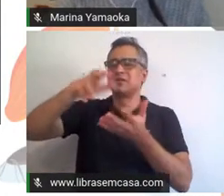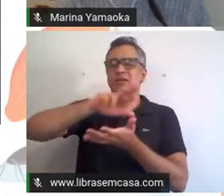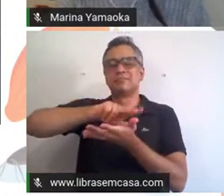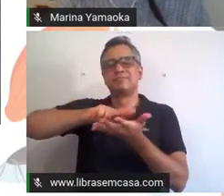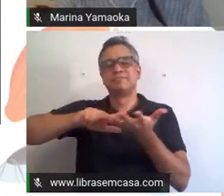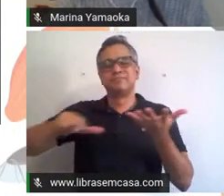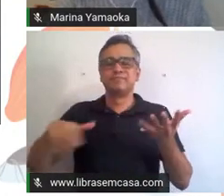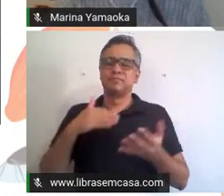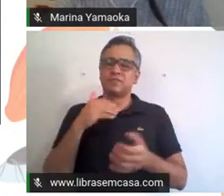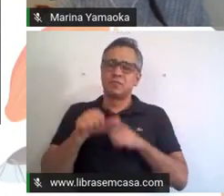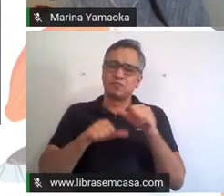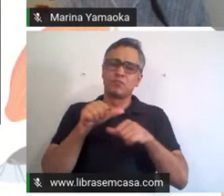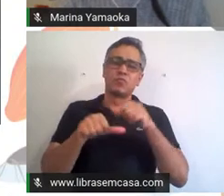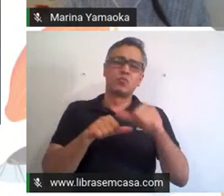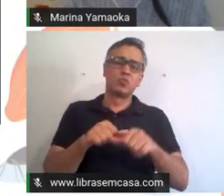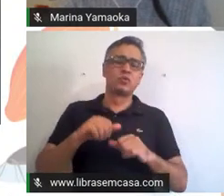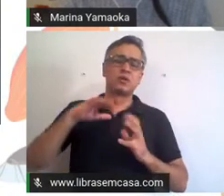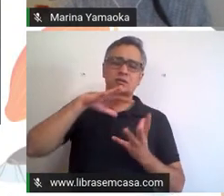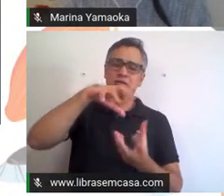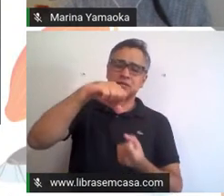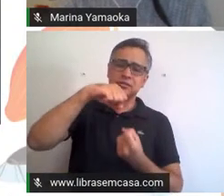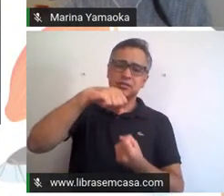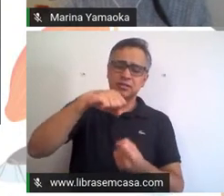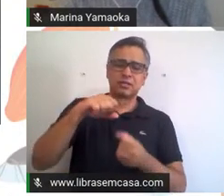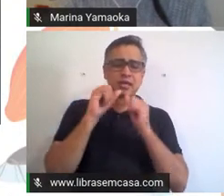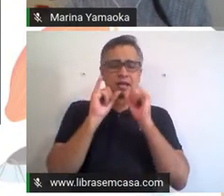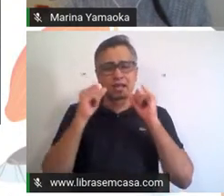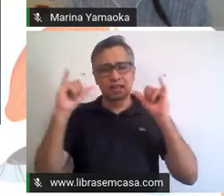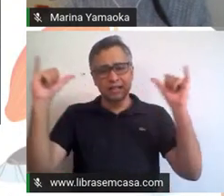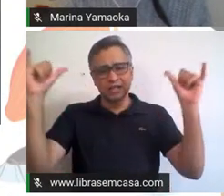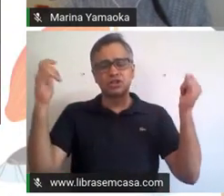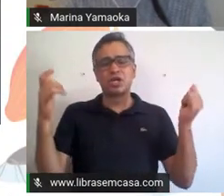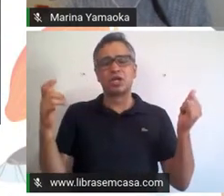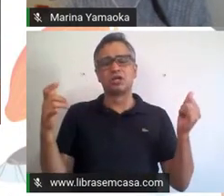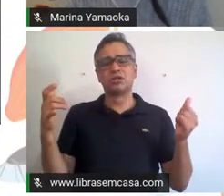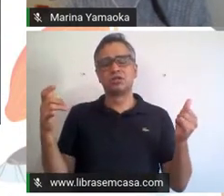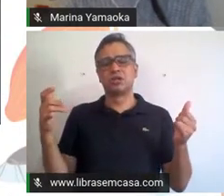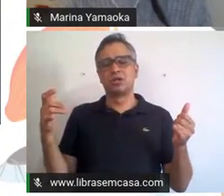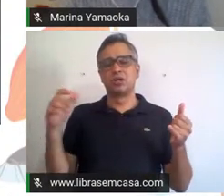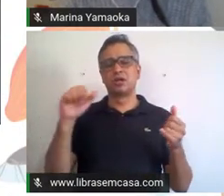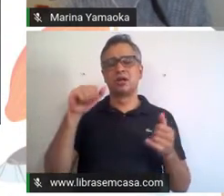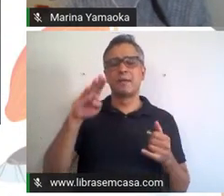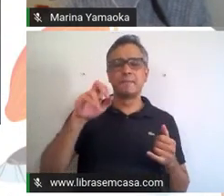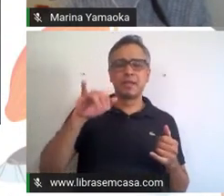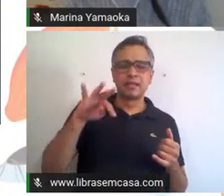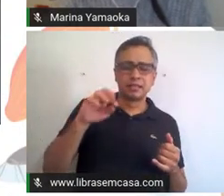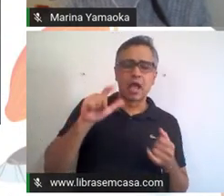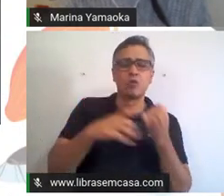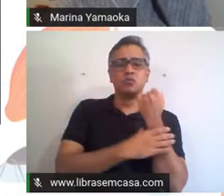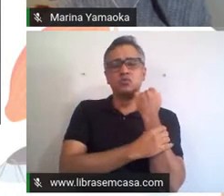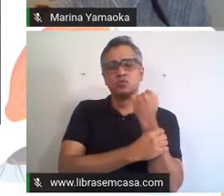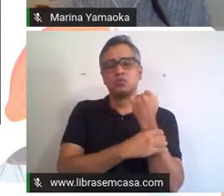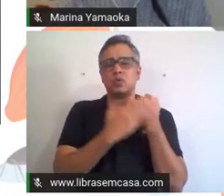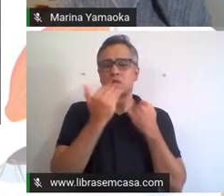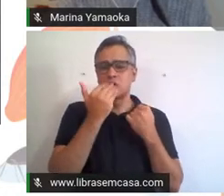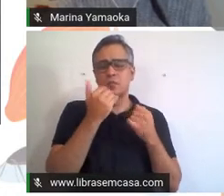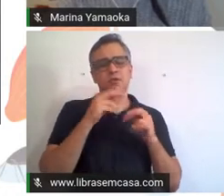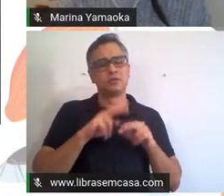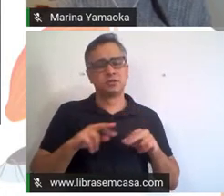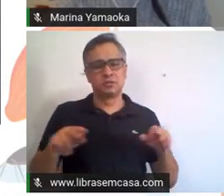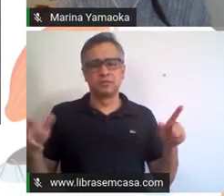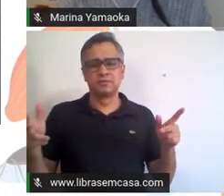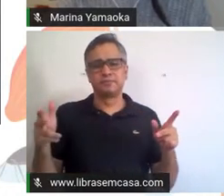de sustentabilidade energética, ambiental, de segurança alimentar e assim por diante.